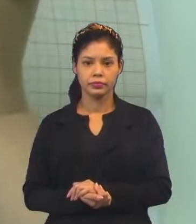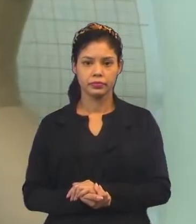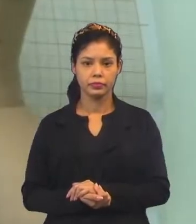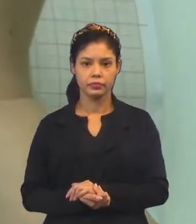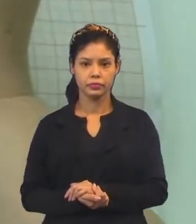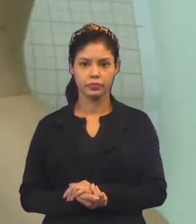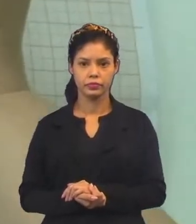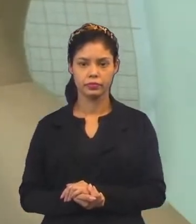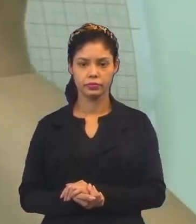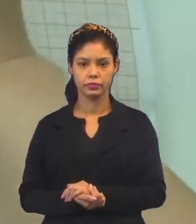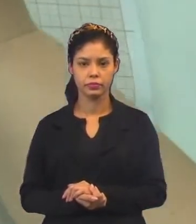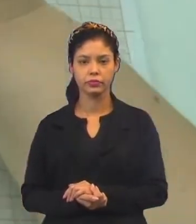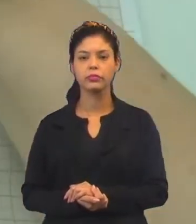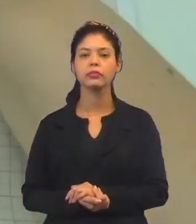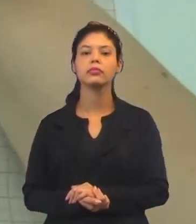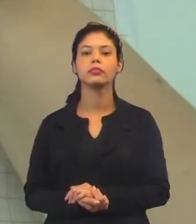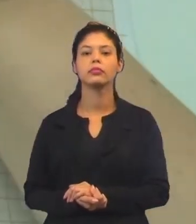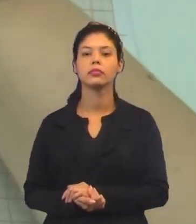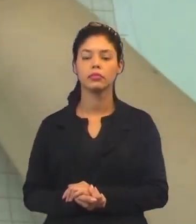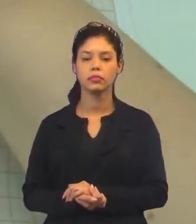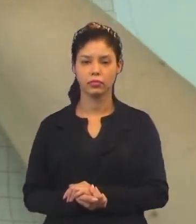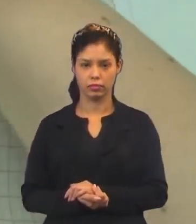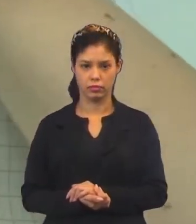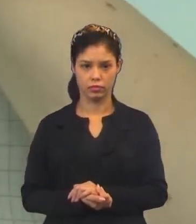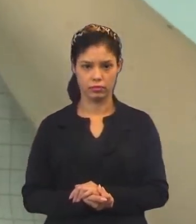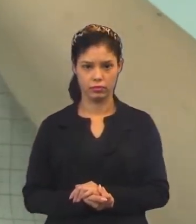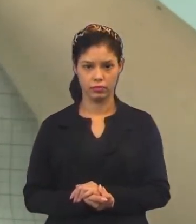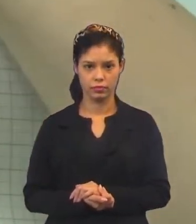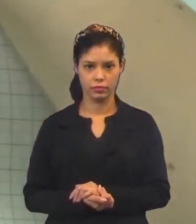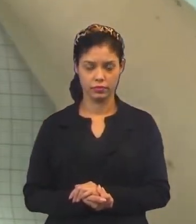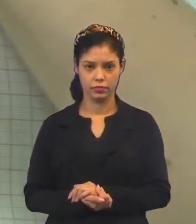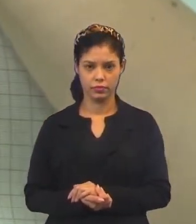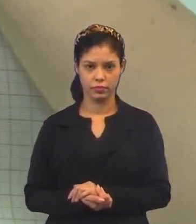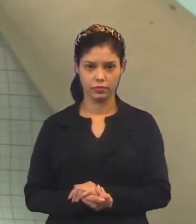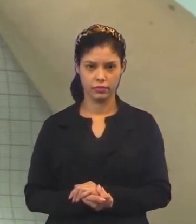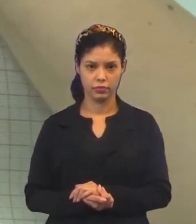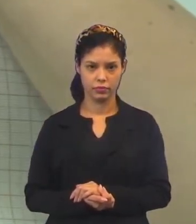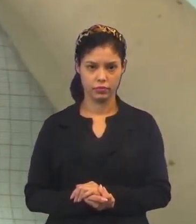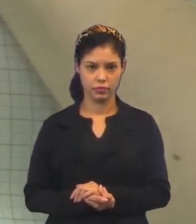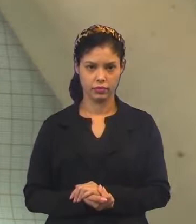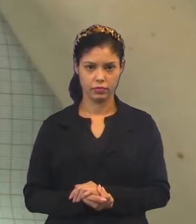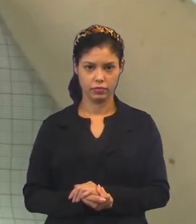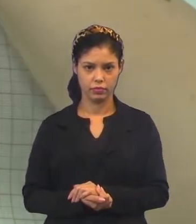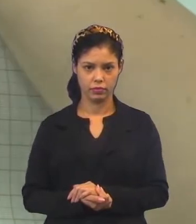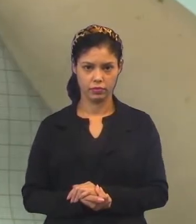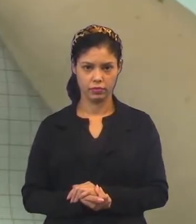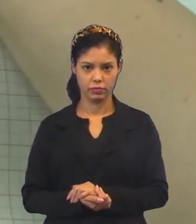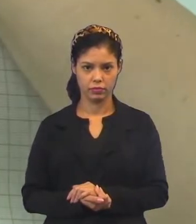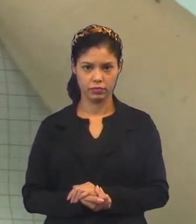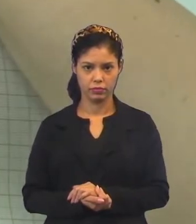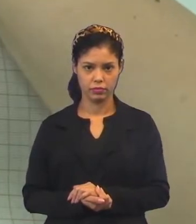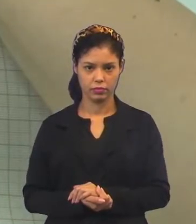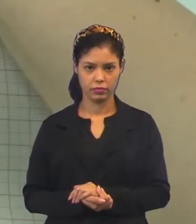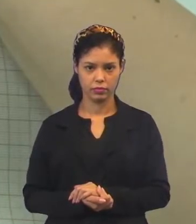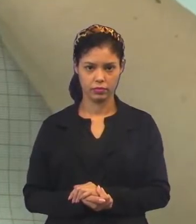cor preta. Fazer esse retângulo aqui, nós vamos usar 2 de laterais.